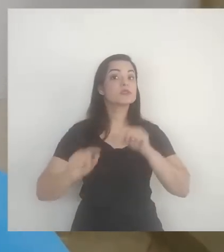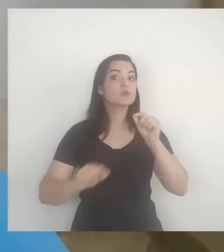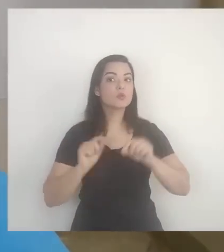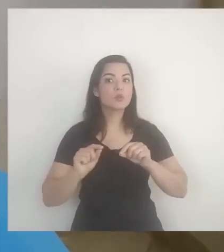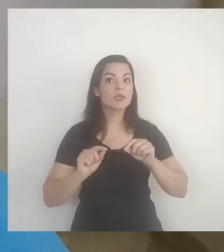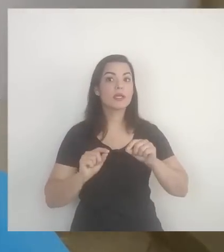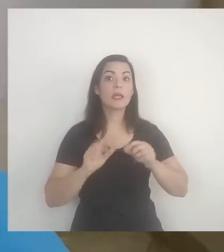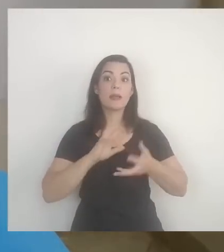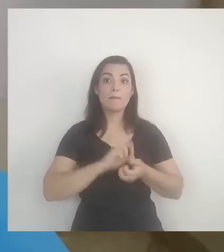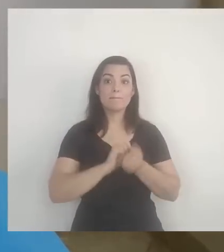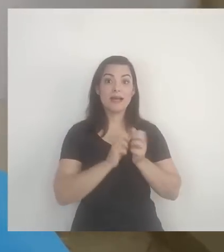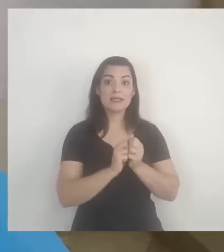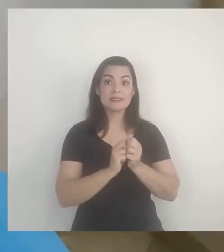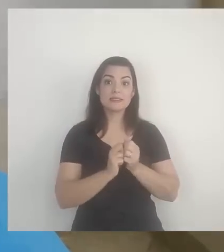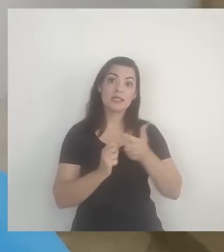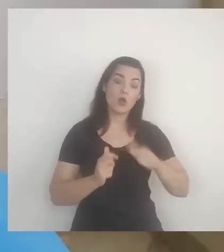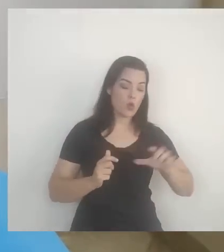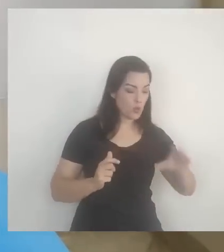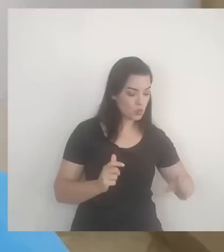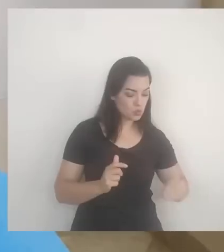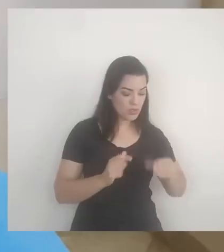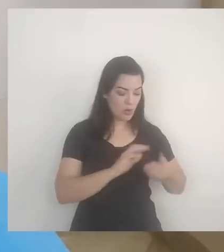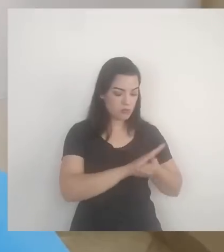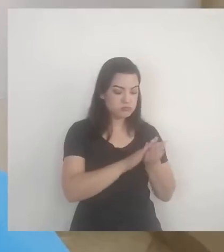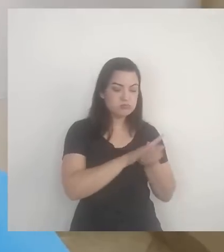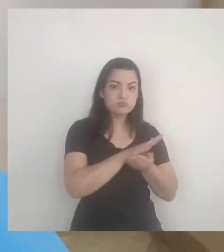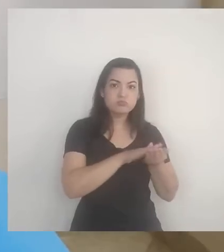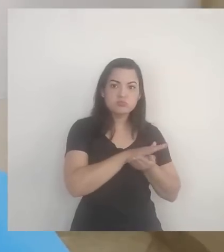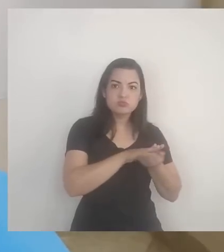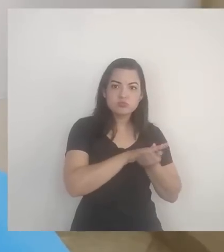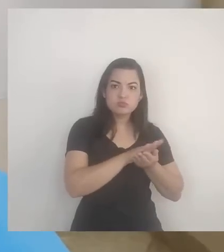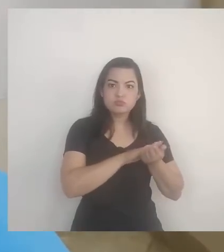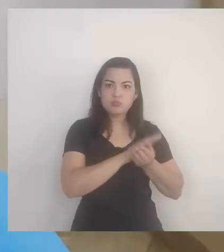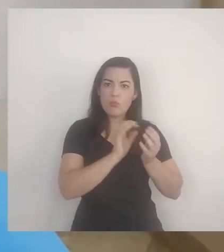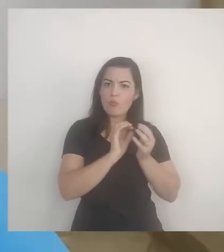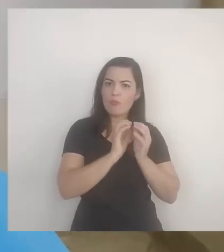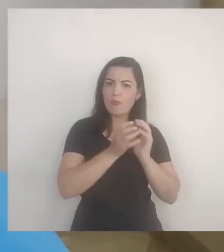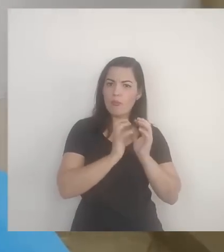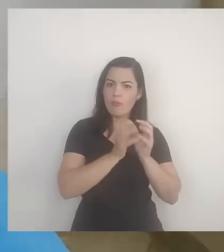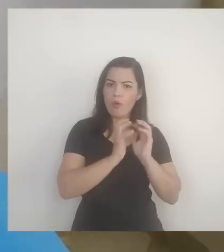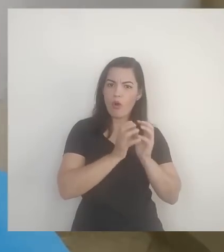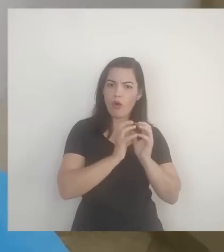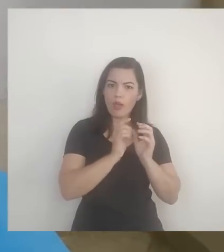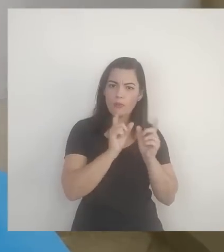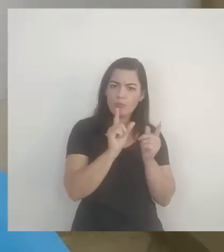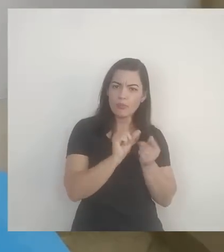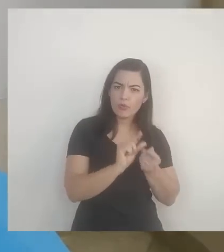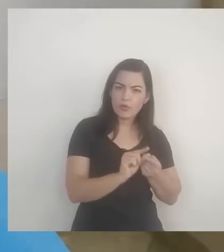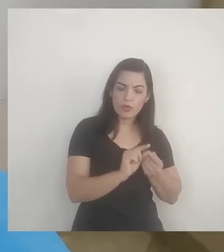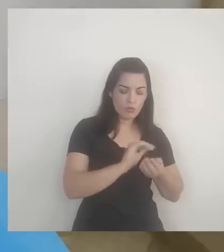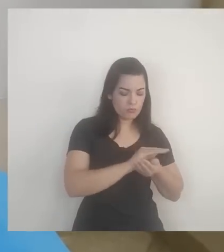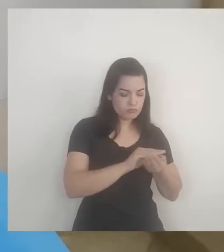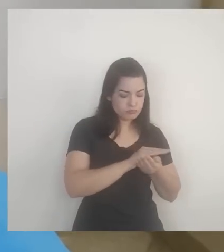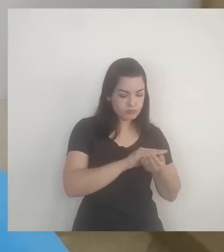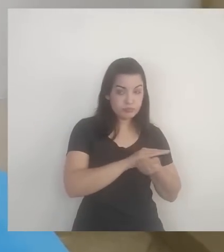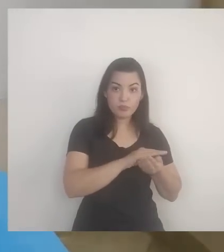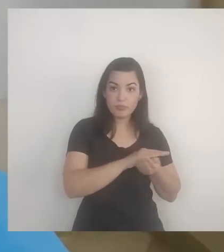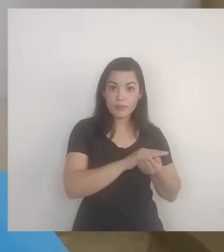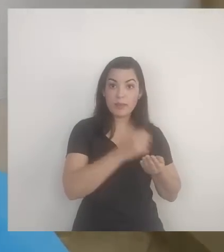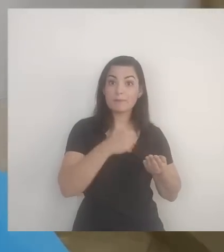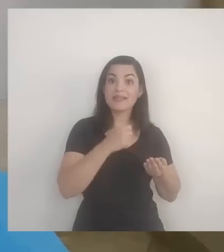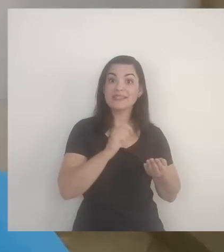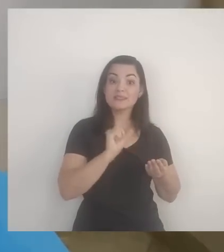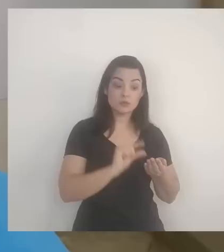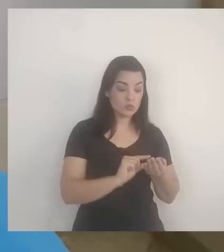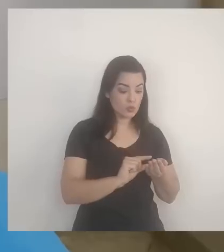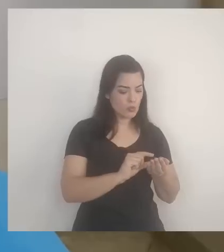Depois, vocês vão fazer uma bolinha com a outra massinha, o restinho que sobrou da massinha. Essa bolinha que vocês vão fazer,